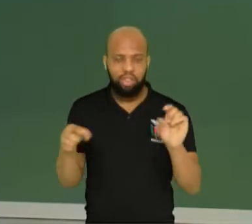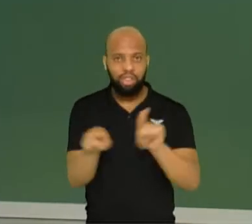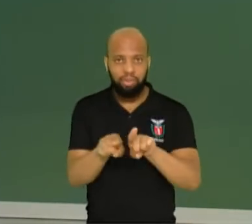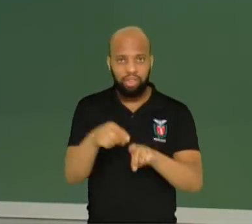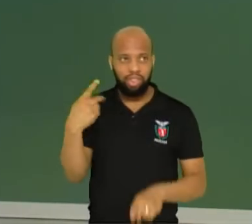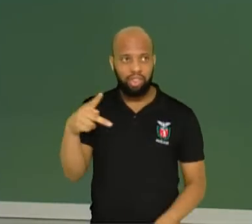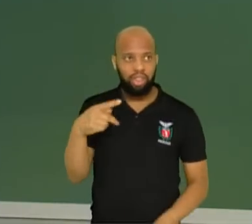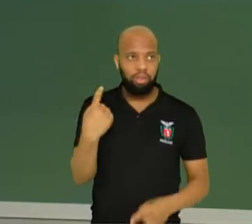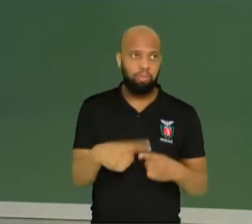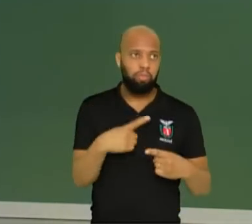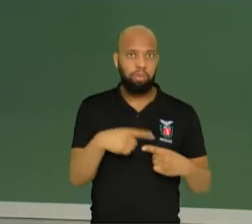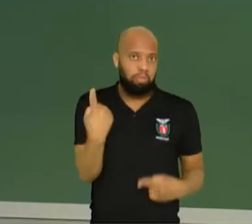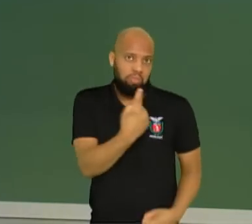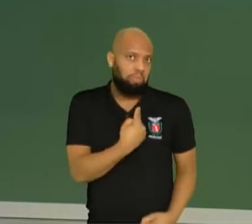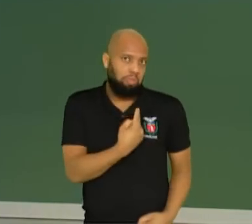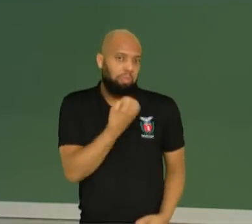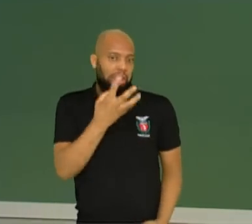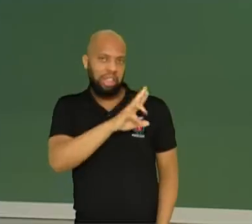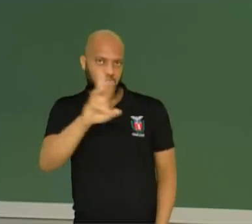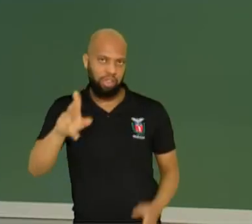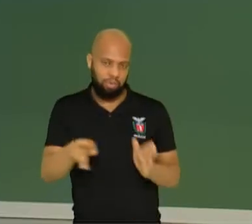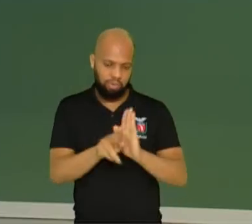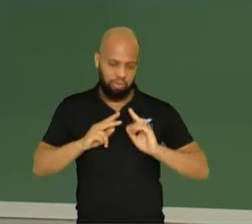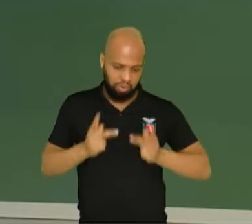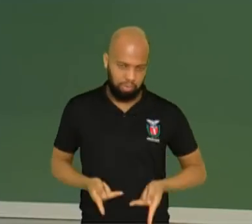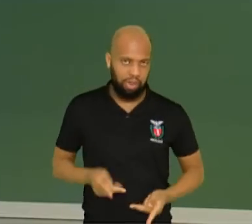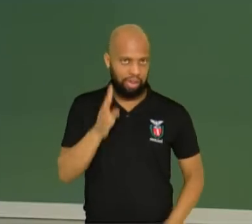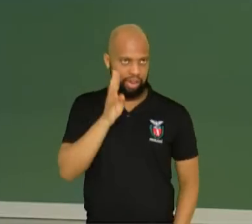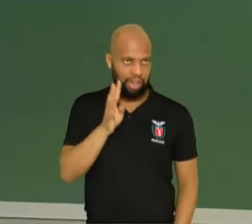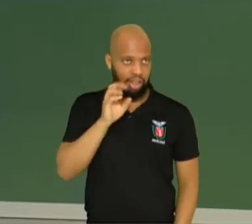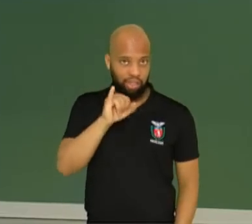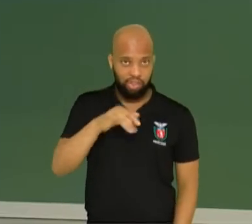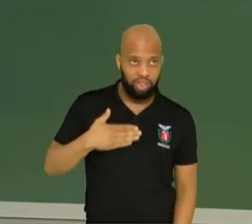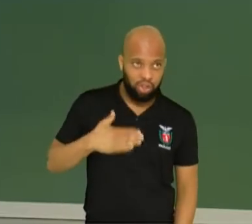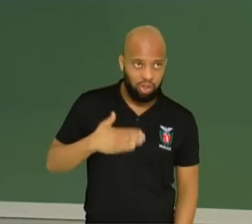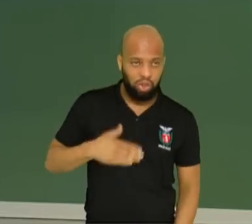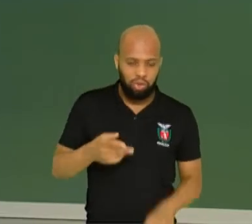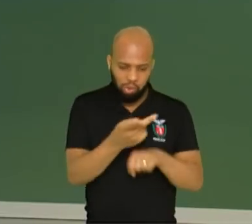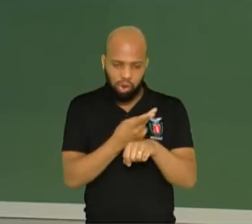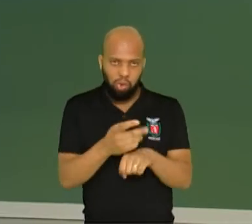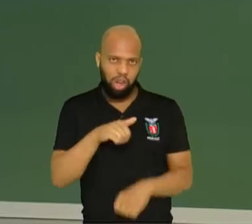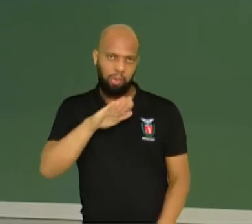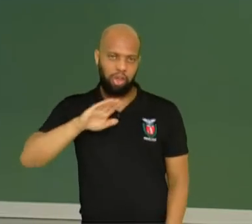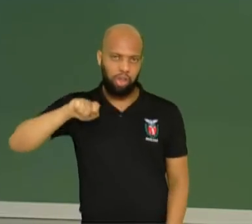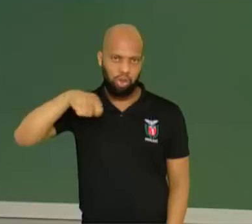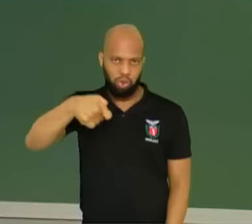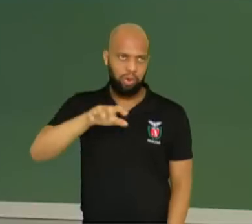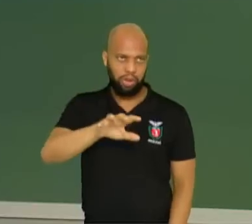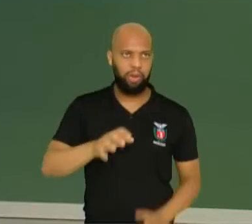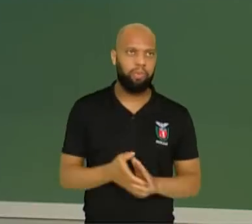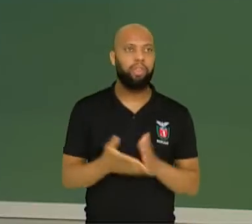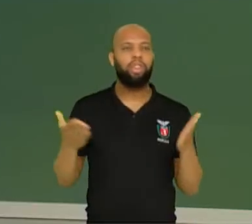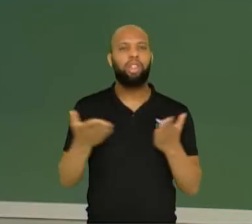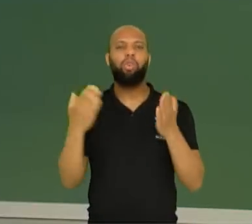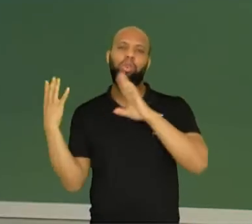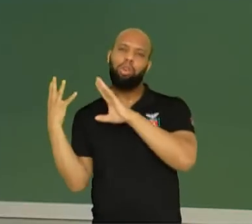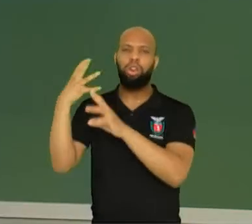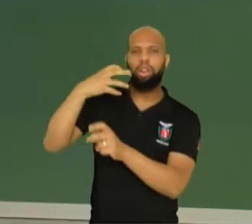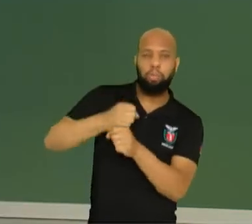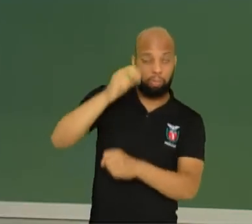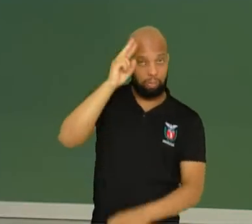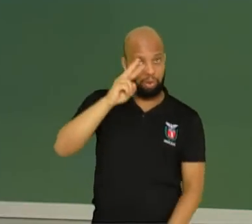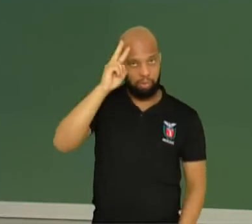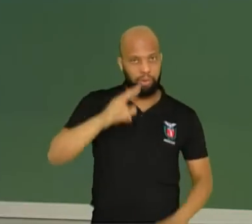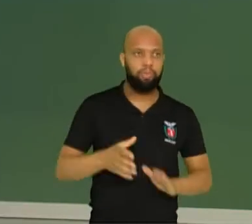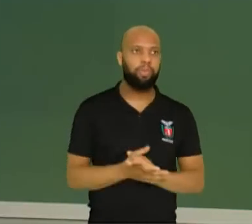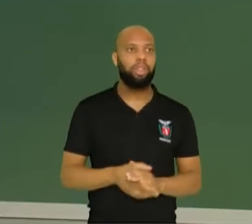dela para um benefício dos humanos. Bem legal, se você gostou, procura mais sobre ela. Agora, só para a gente não